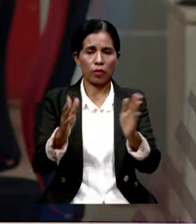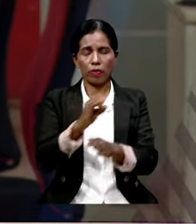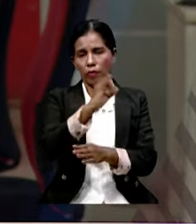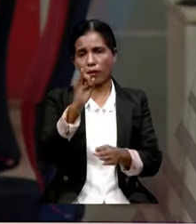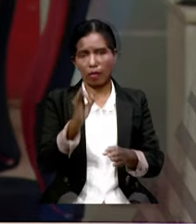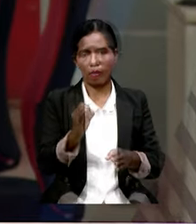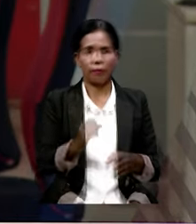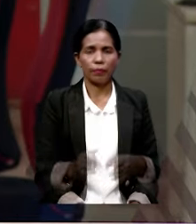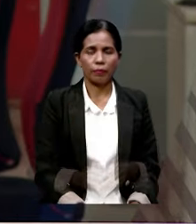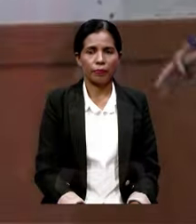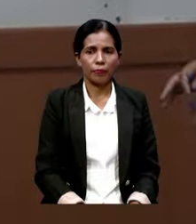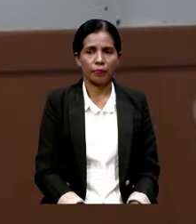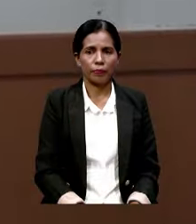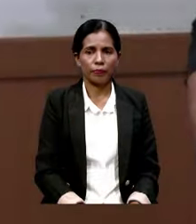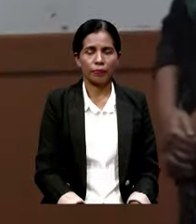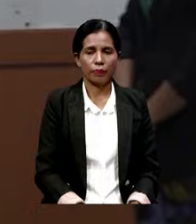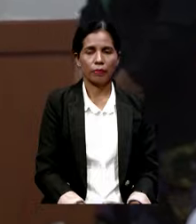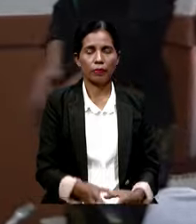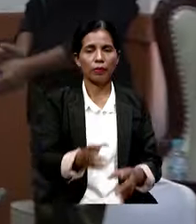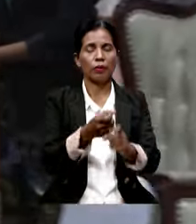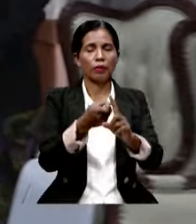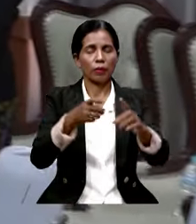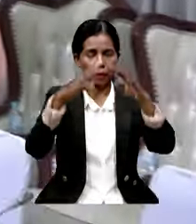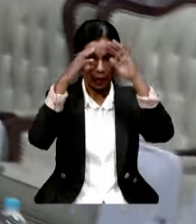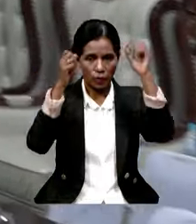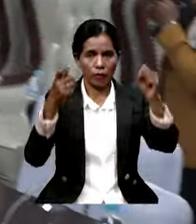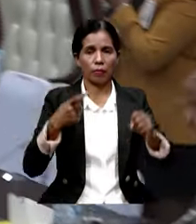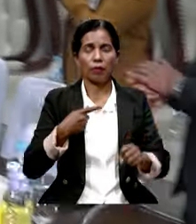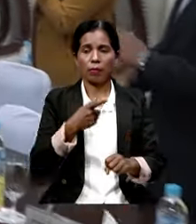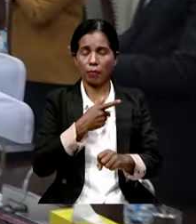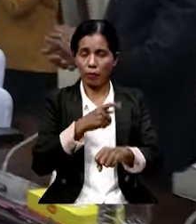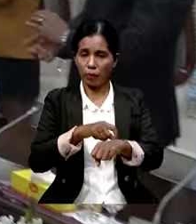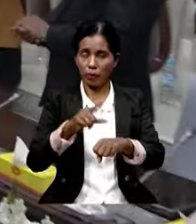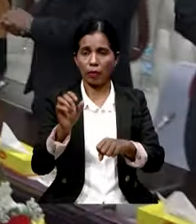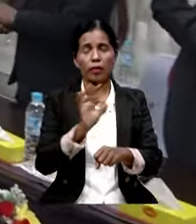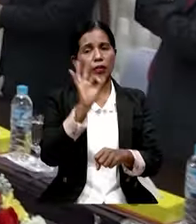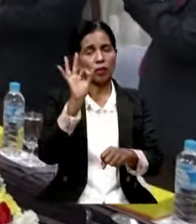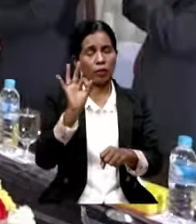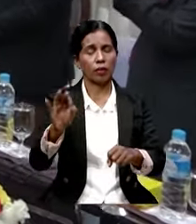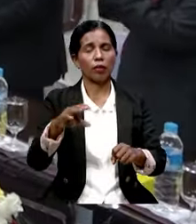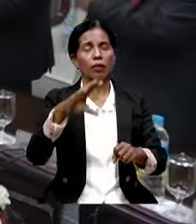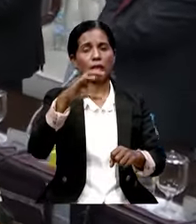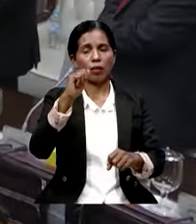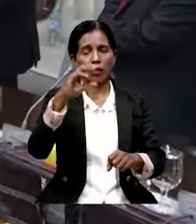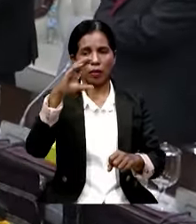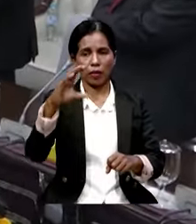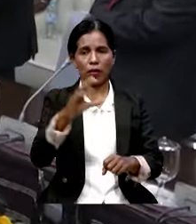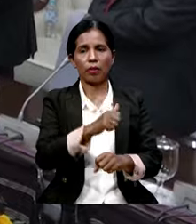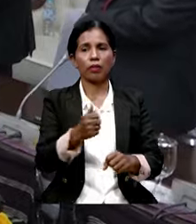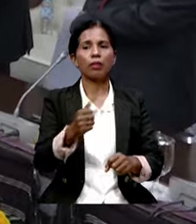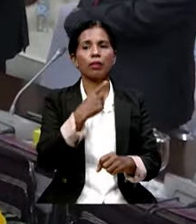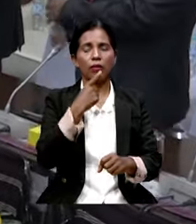investigação. Rafa em cima posse, o presidente do Parlamento Nacional e a sexta, né? Comissário FON, Comissão